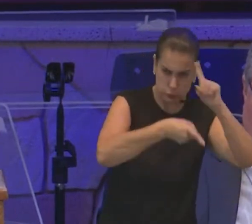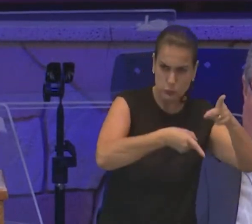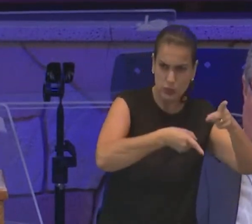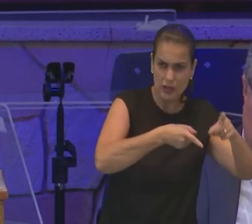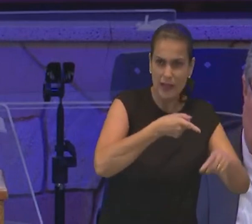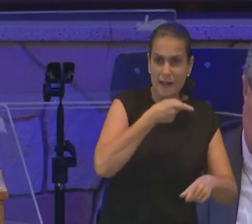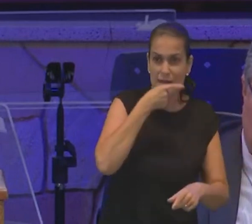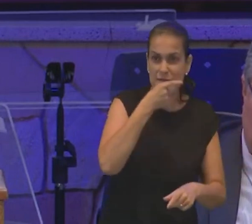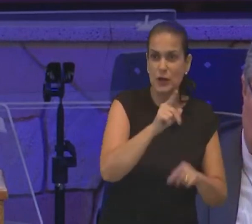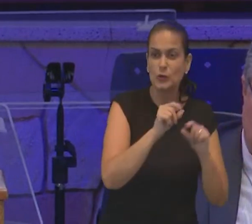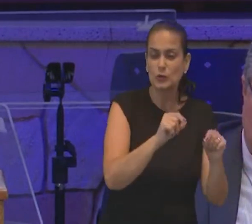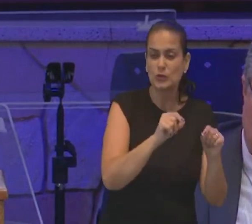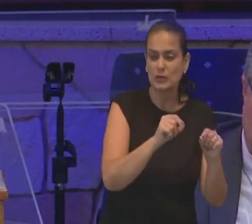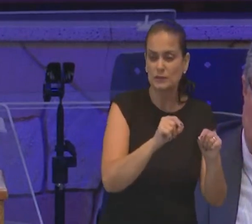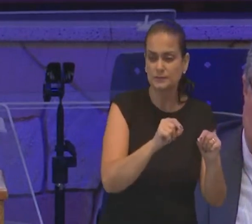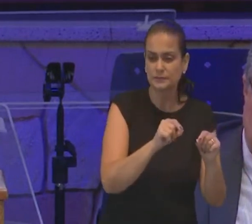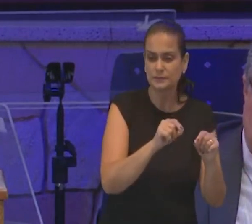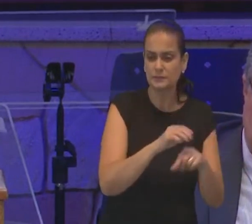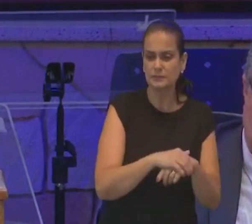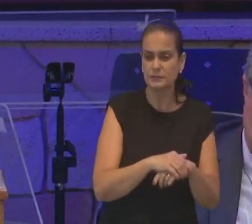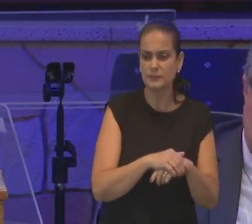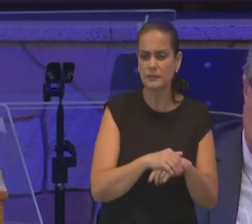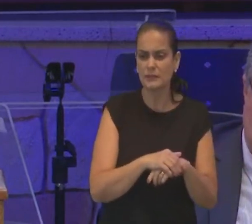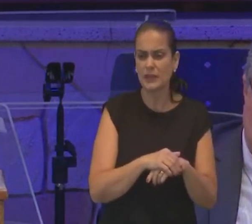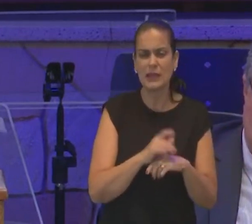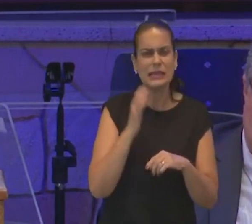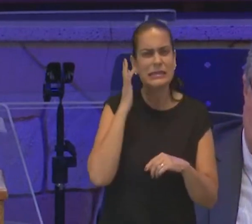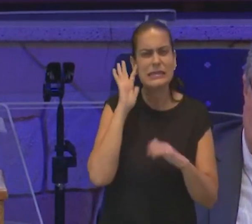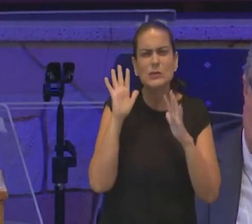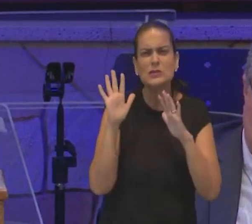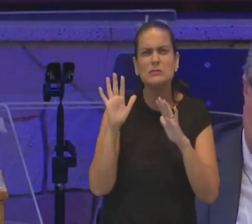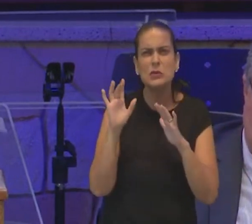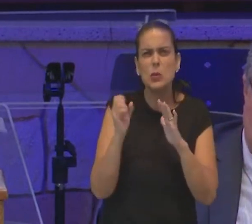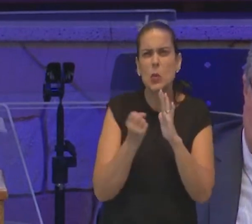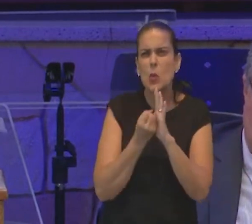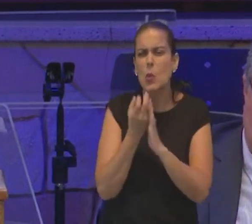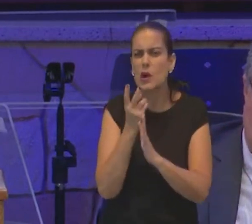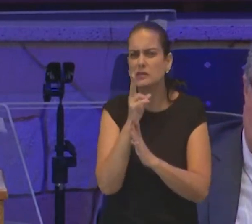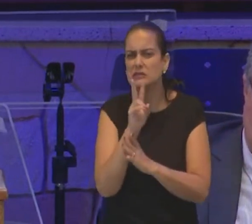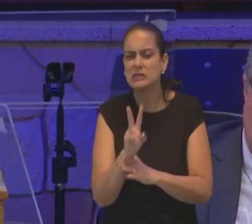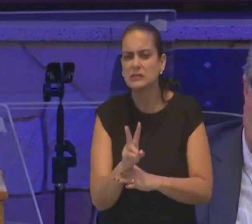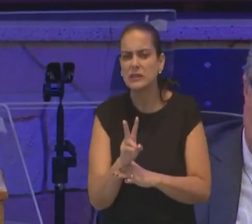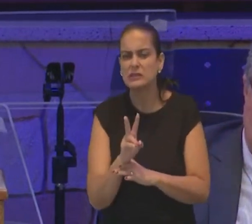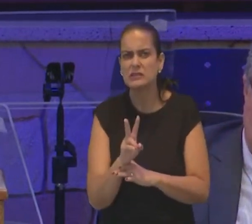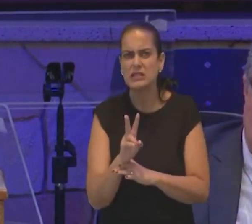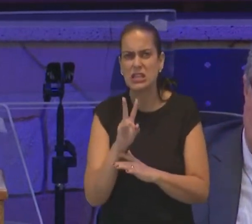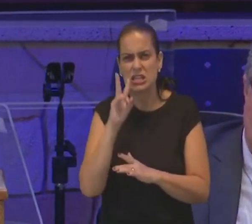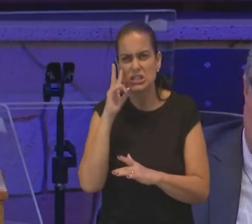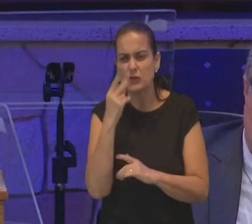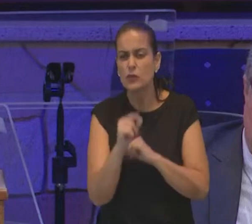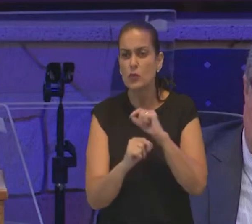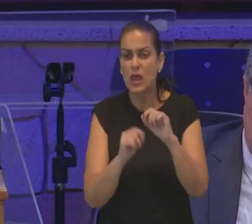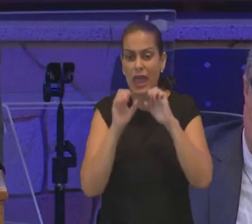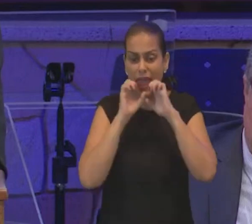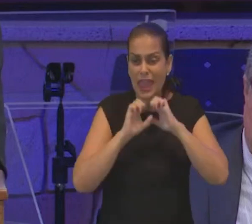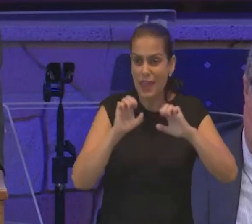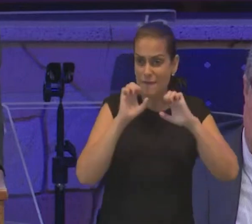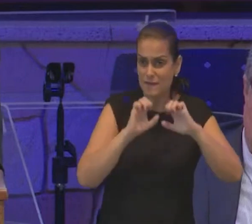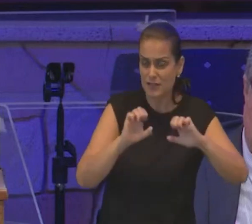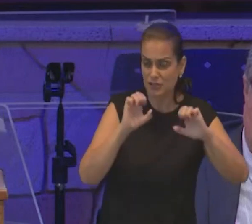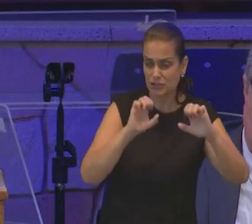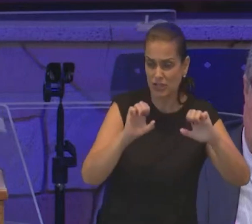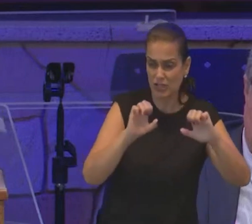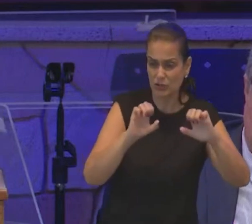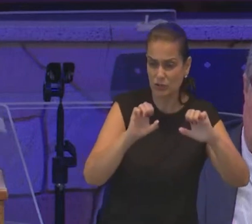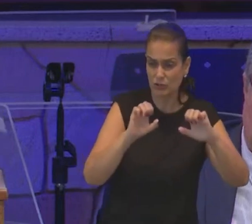falando pela boca da pia. Não sei quantas formas inusitadas você já ouviu o Evangelho,